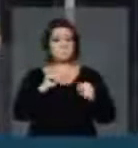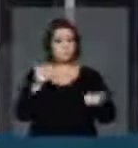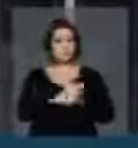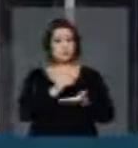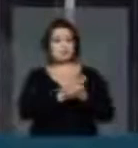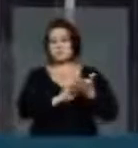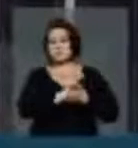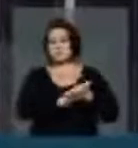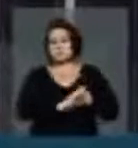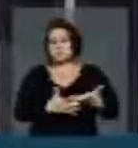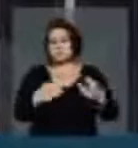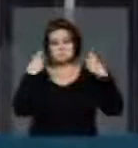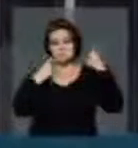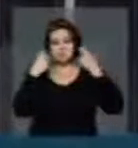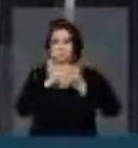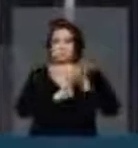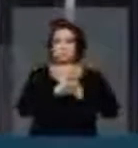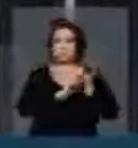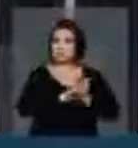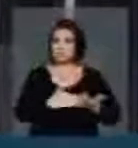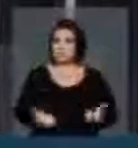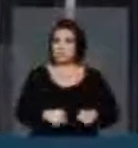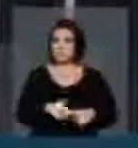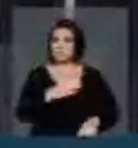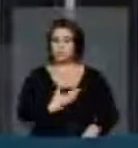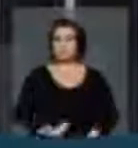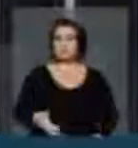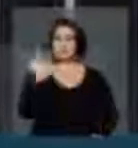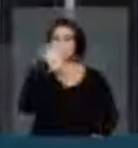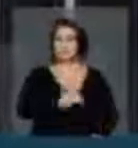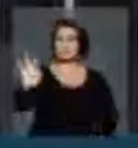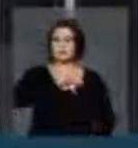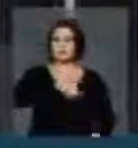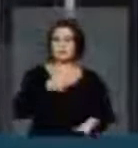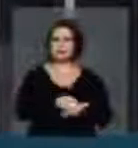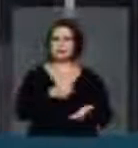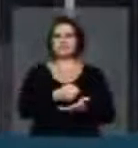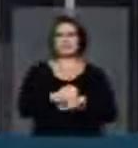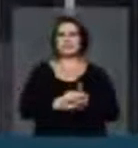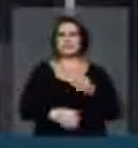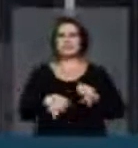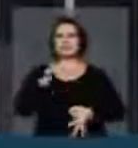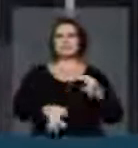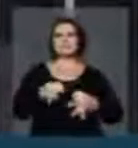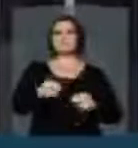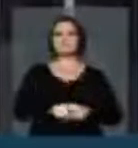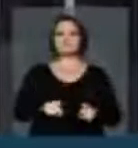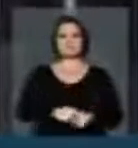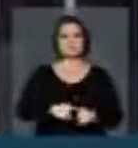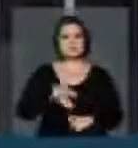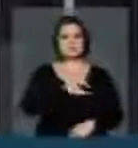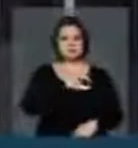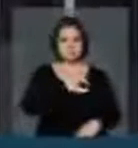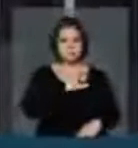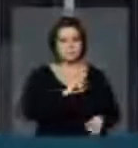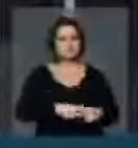mesmo. E eu quero que as instituições, que o governo federal, que o ministro da Justiça, que o superintendente da Polícia